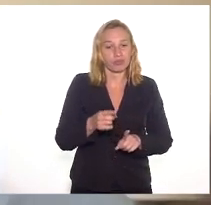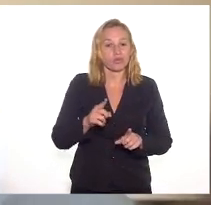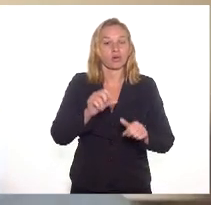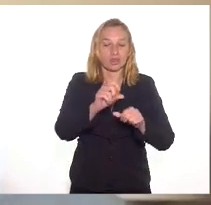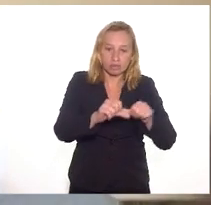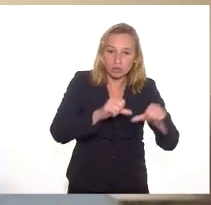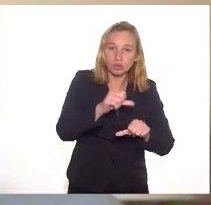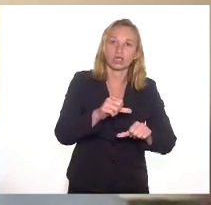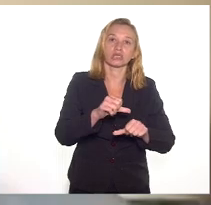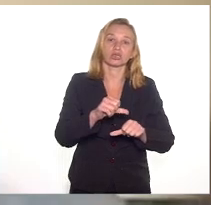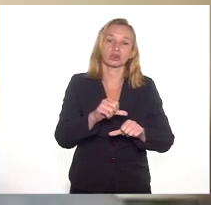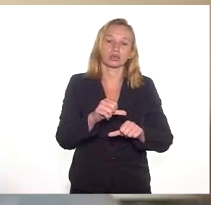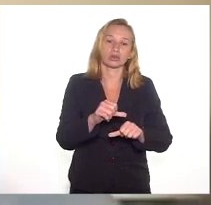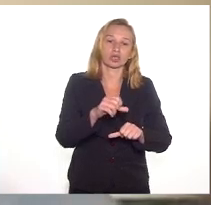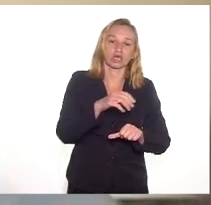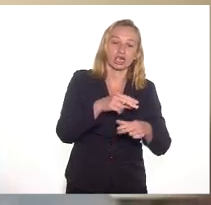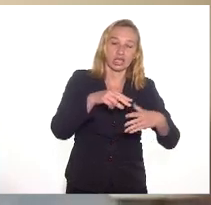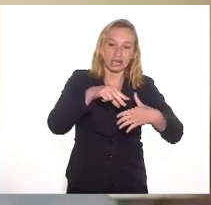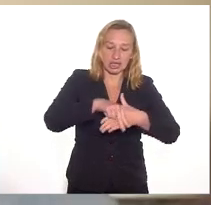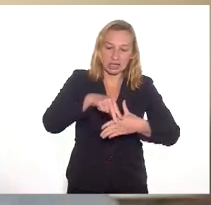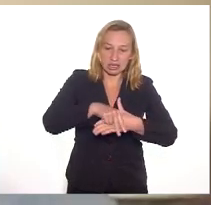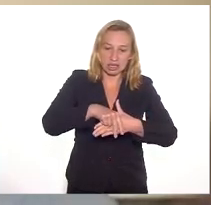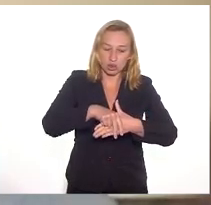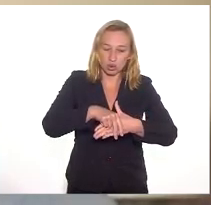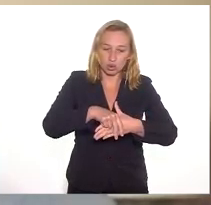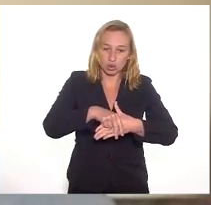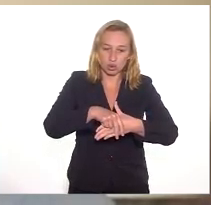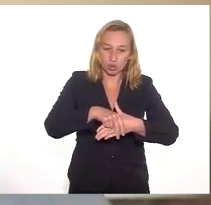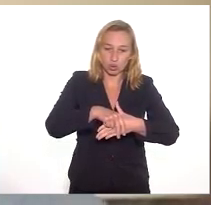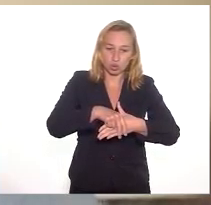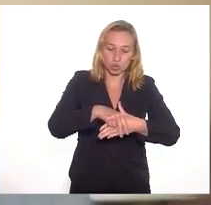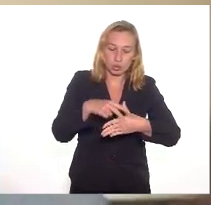mudança no inciso